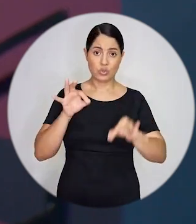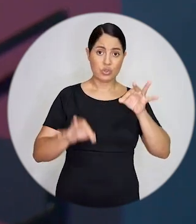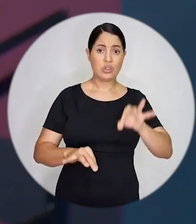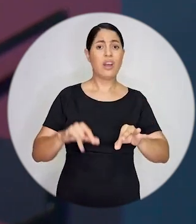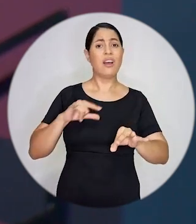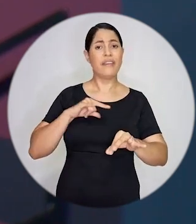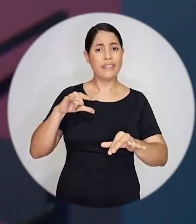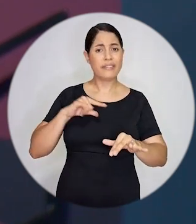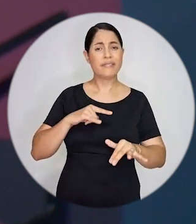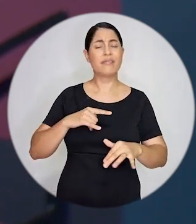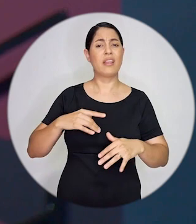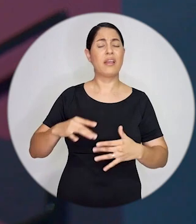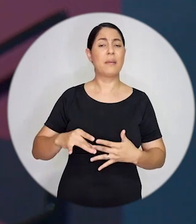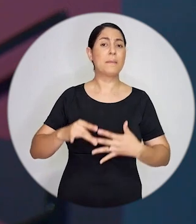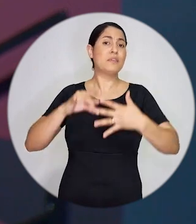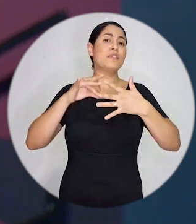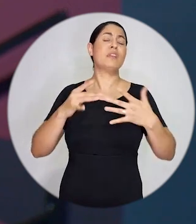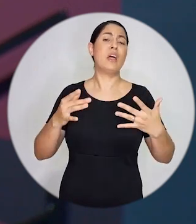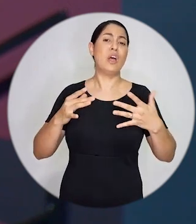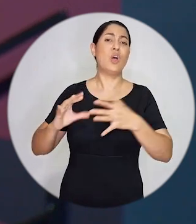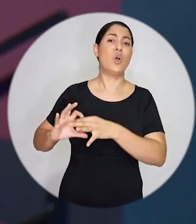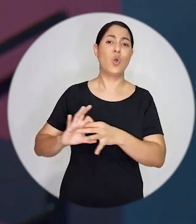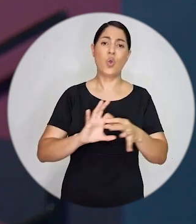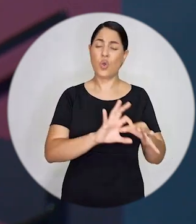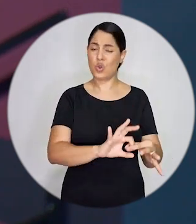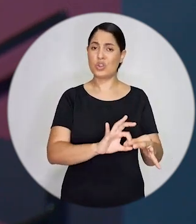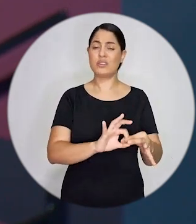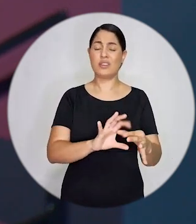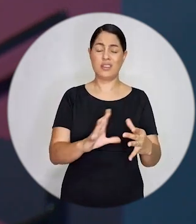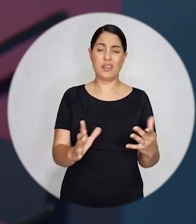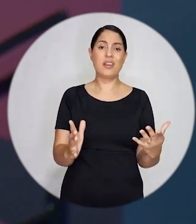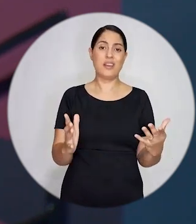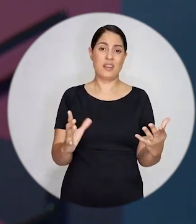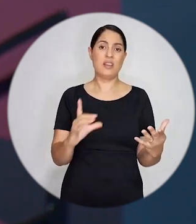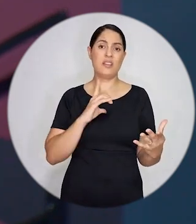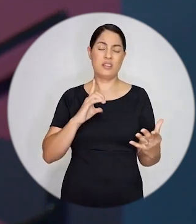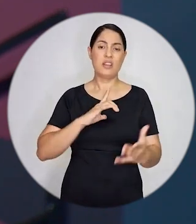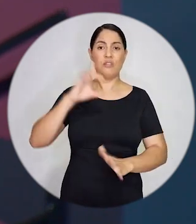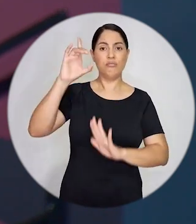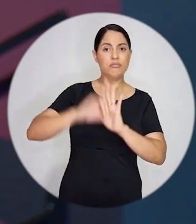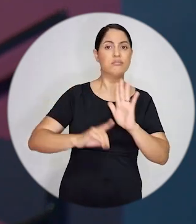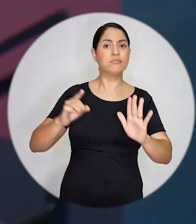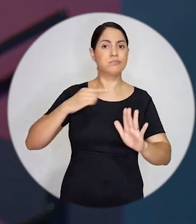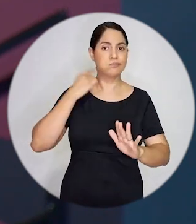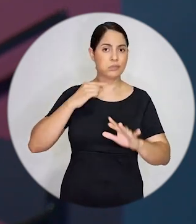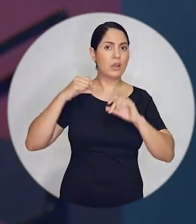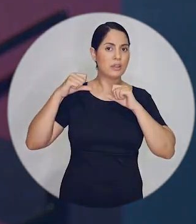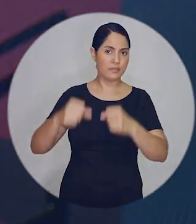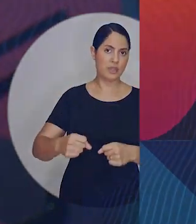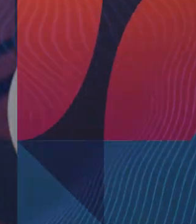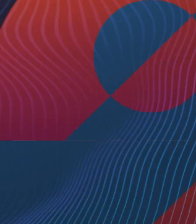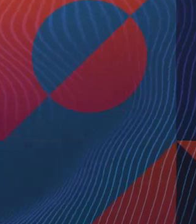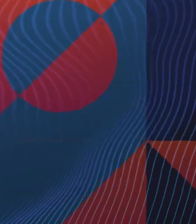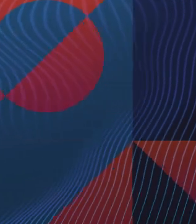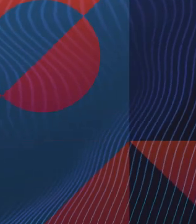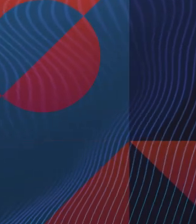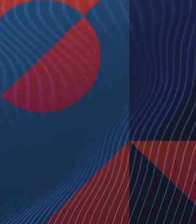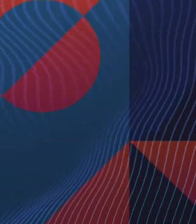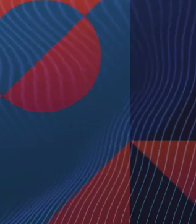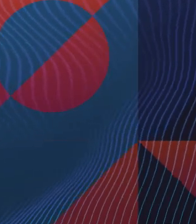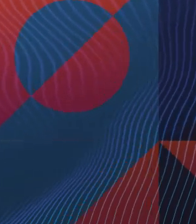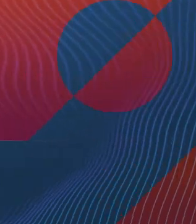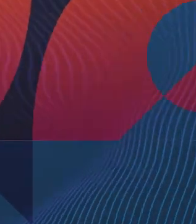as formas de prestígio para defender as suas justas